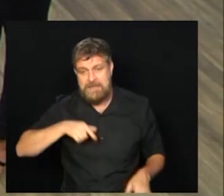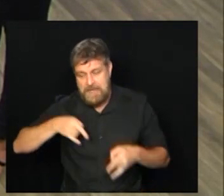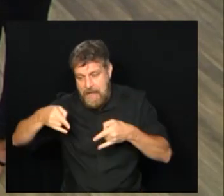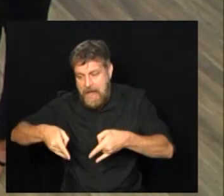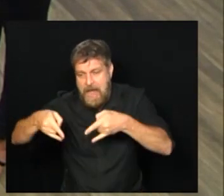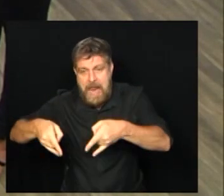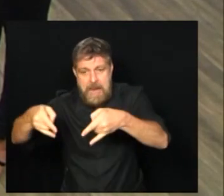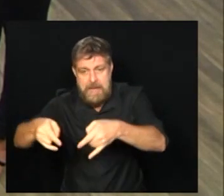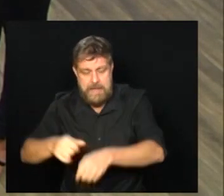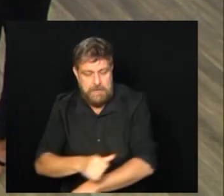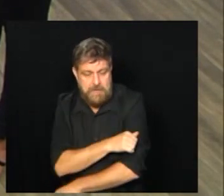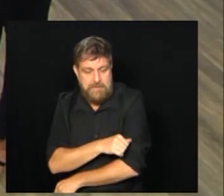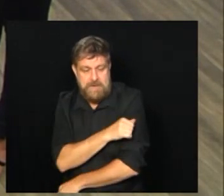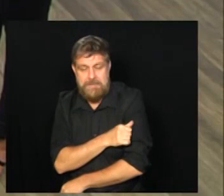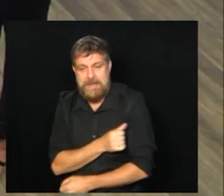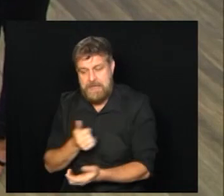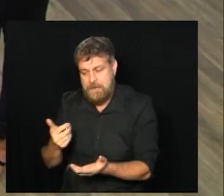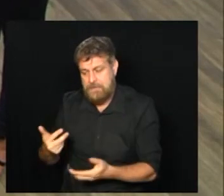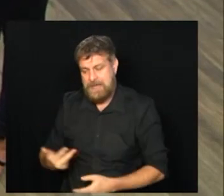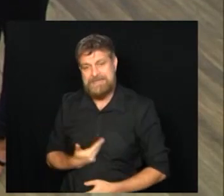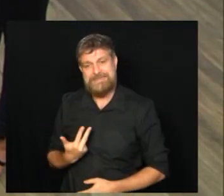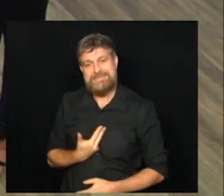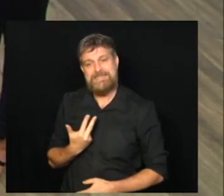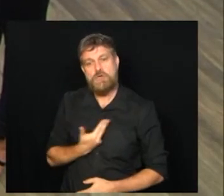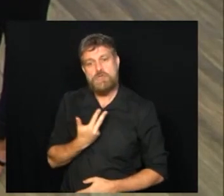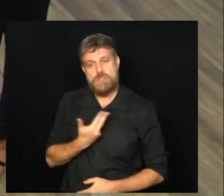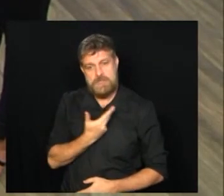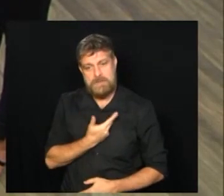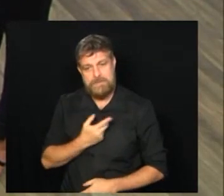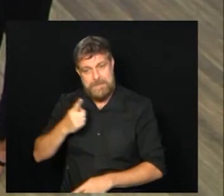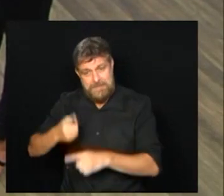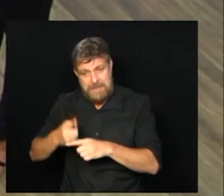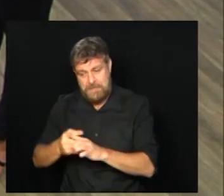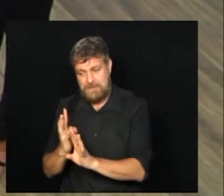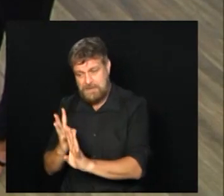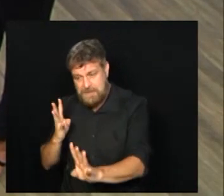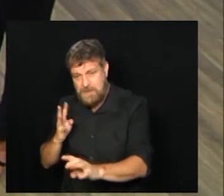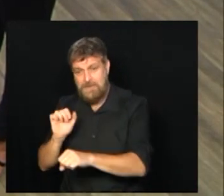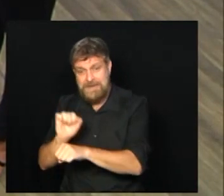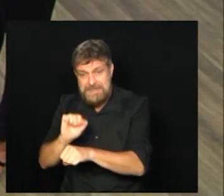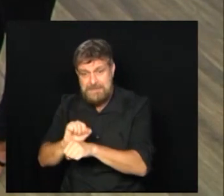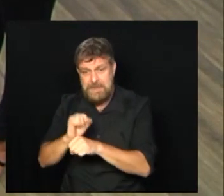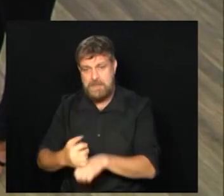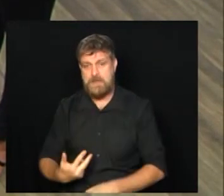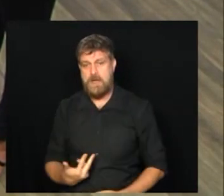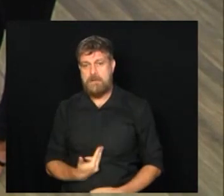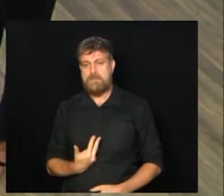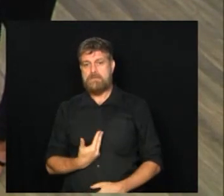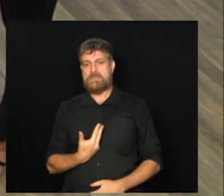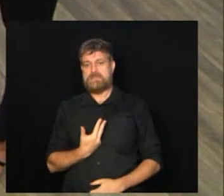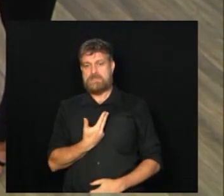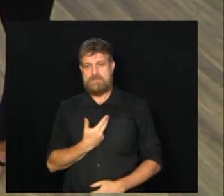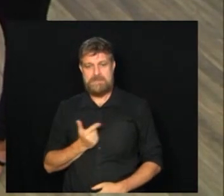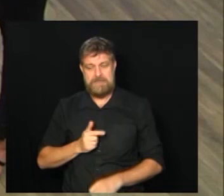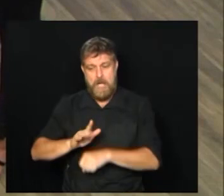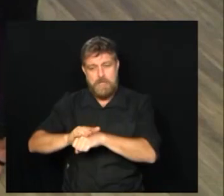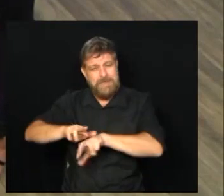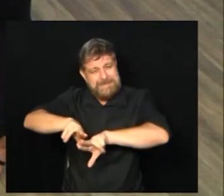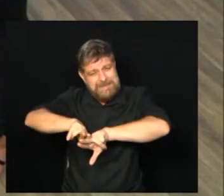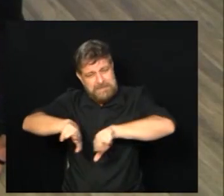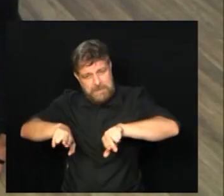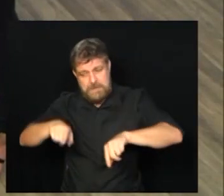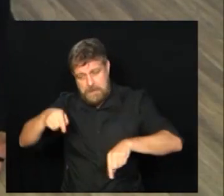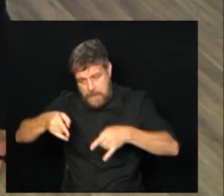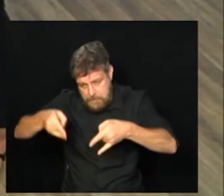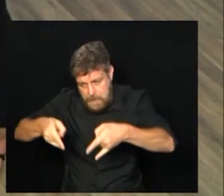de enfermaria cirúrgica. Por quê? Para atender esses pacientes pós-operatórios que as cirurgias de outras doenças